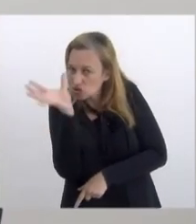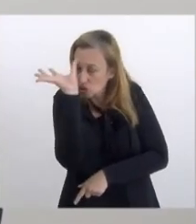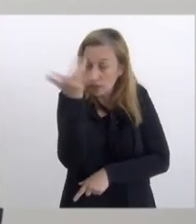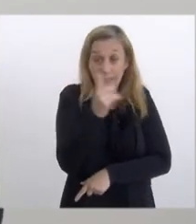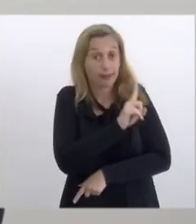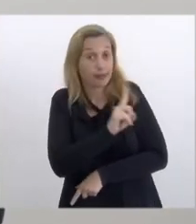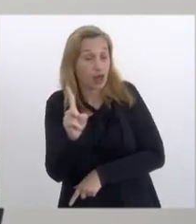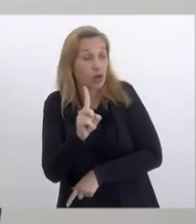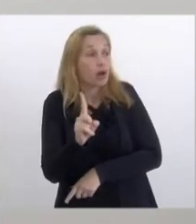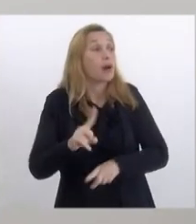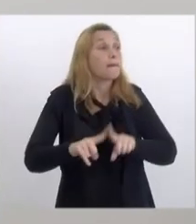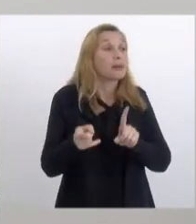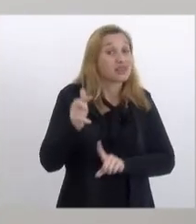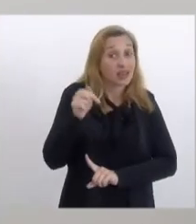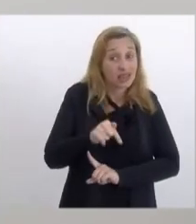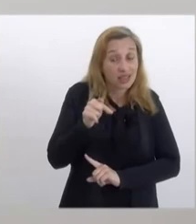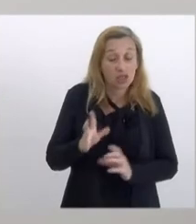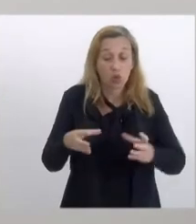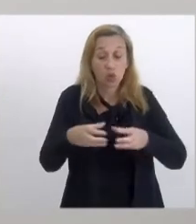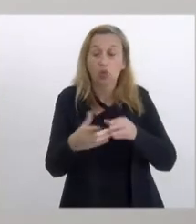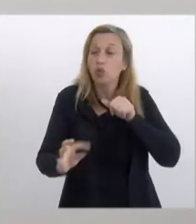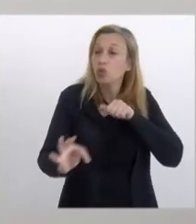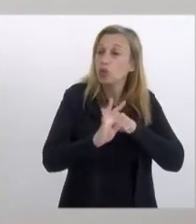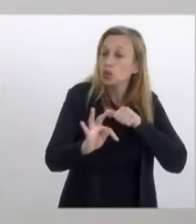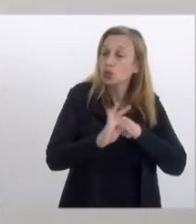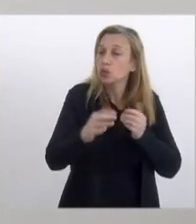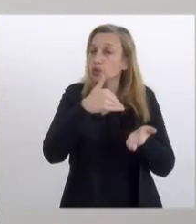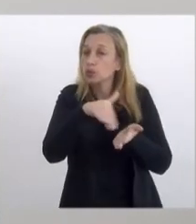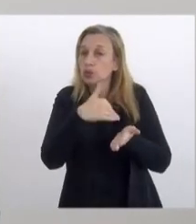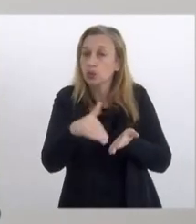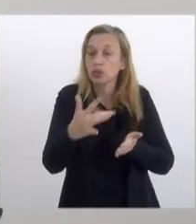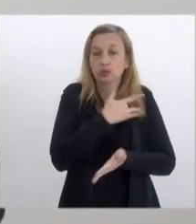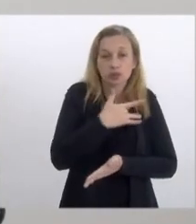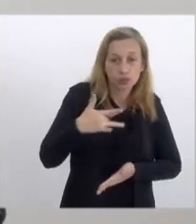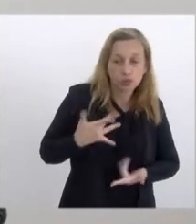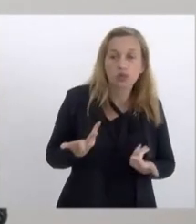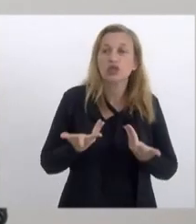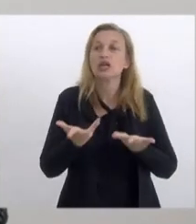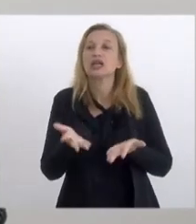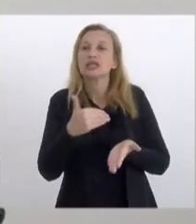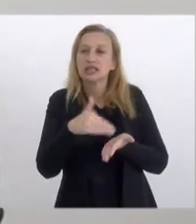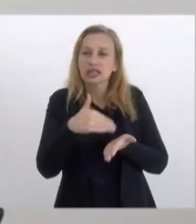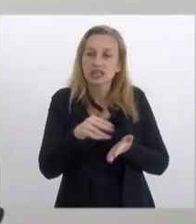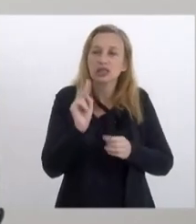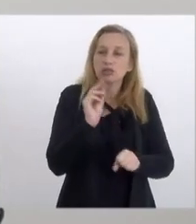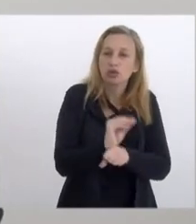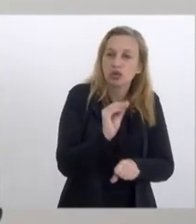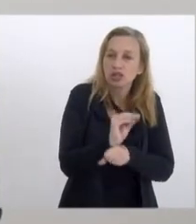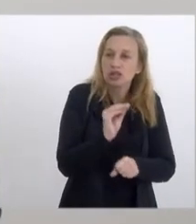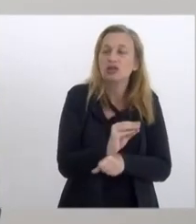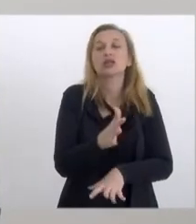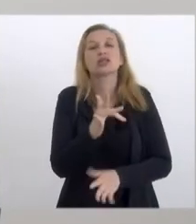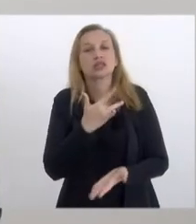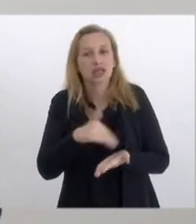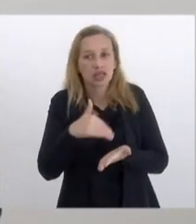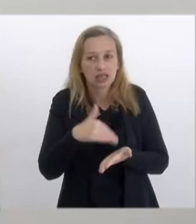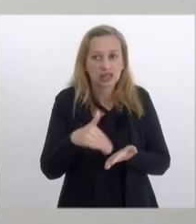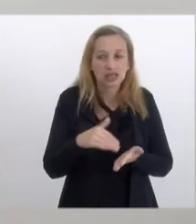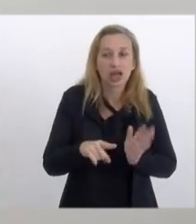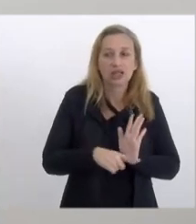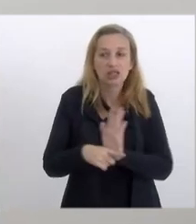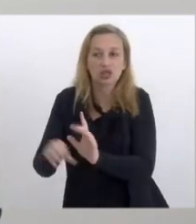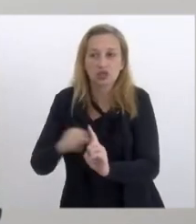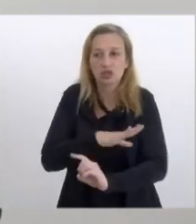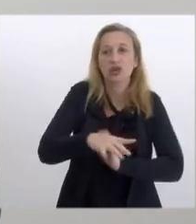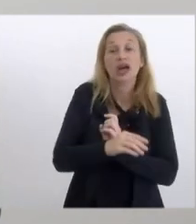Só que aqui nós temos o corpo técnico, tem a da Secretaria de Saúde, tem a da Secretaria de Prevenção, tem a Secretaria de Ciência Social, tem o